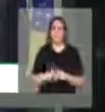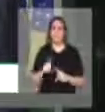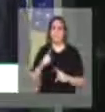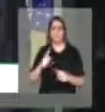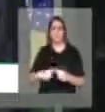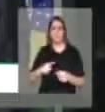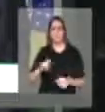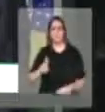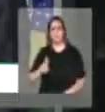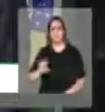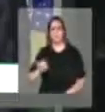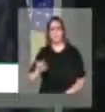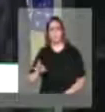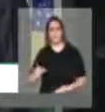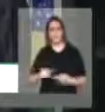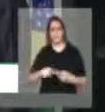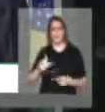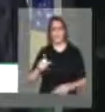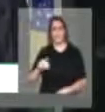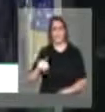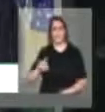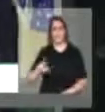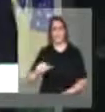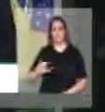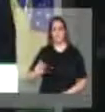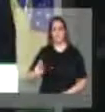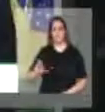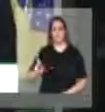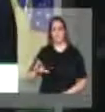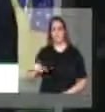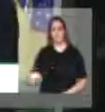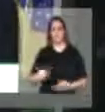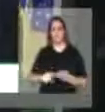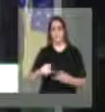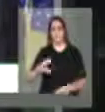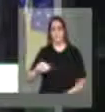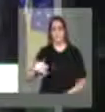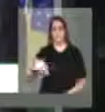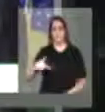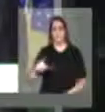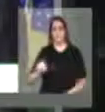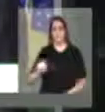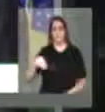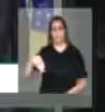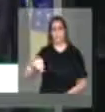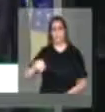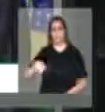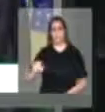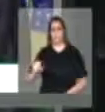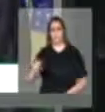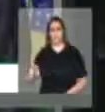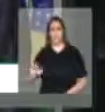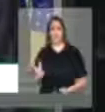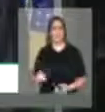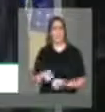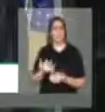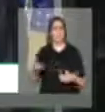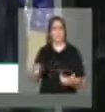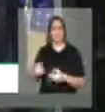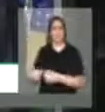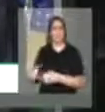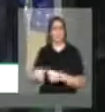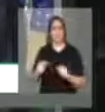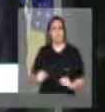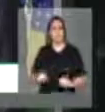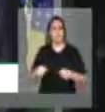Oeiras, de Piracuruca, como Campo Maior, que se sacrificaram, contribuíram